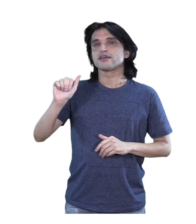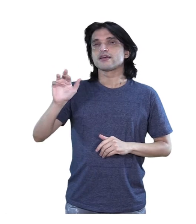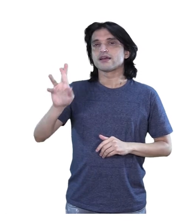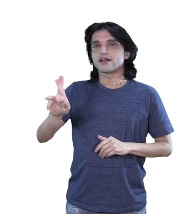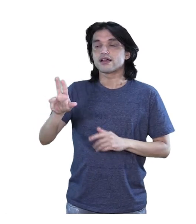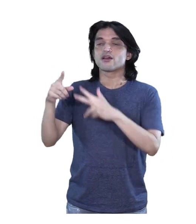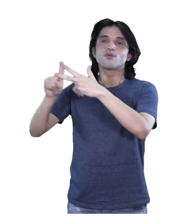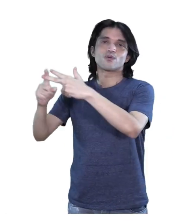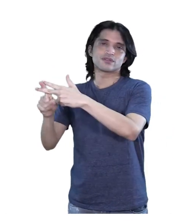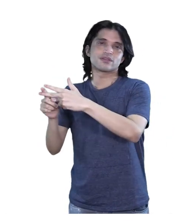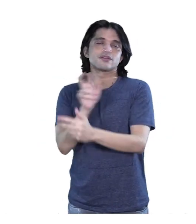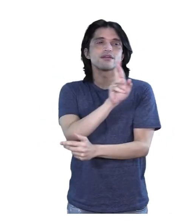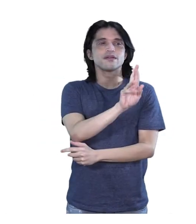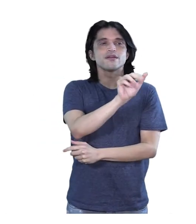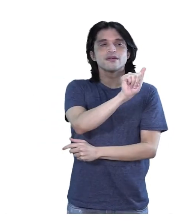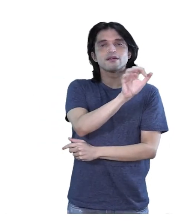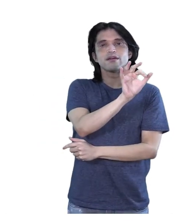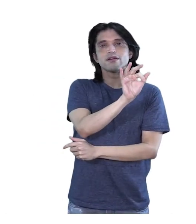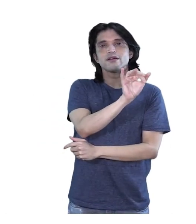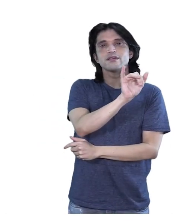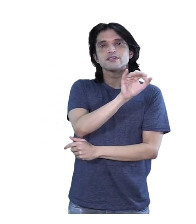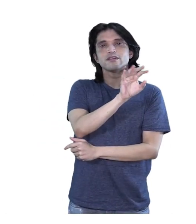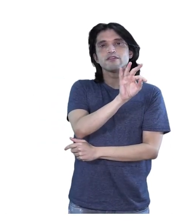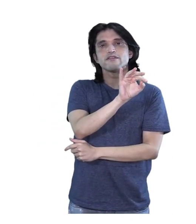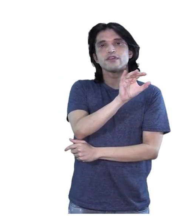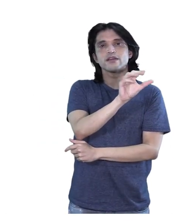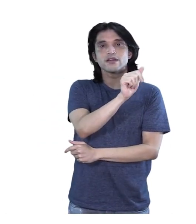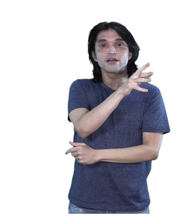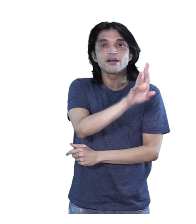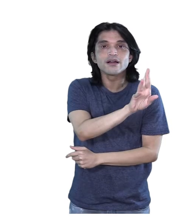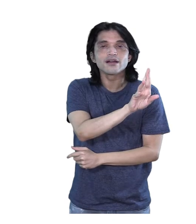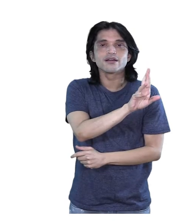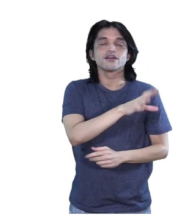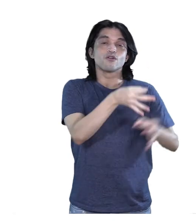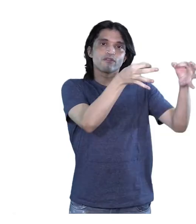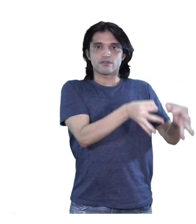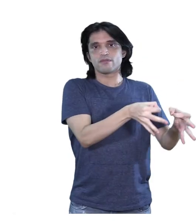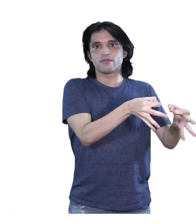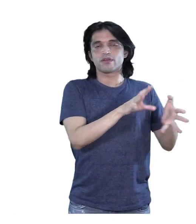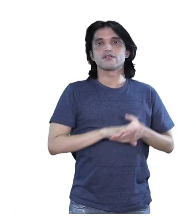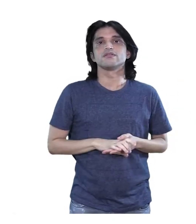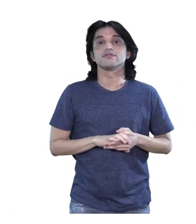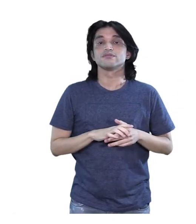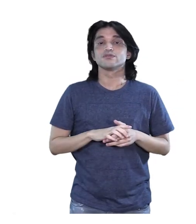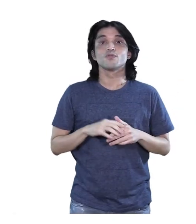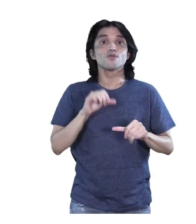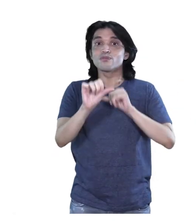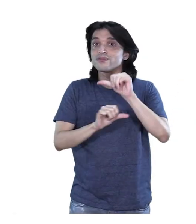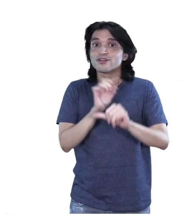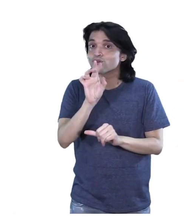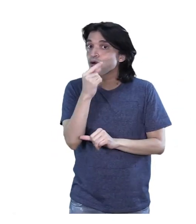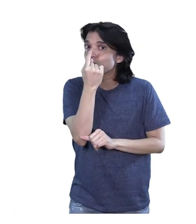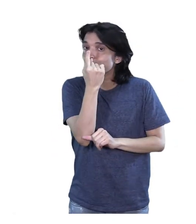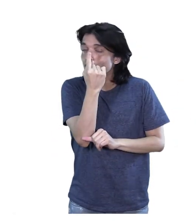da outra é apenas a troca entre as vogais A e E, uma letra, mas o significado é bem diferente. E